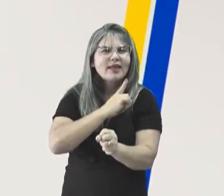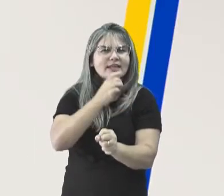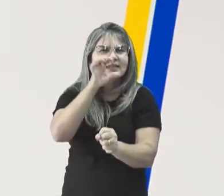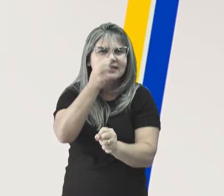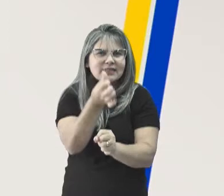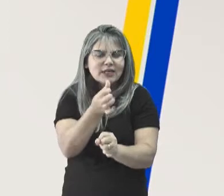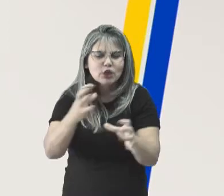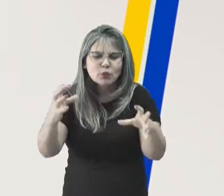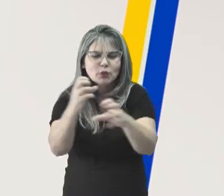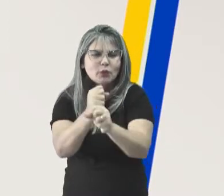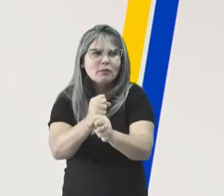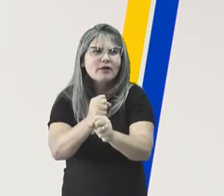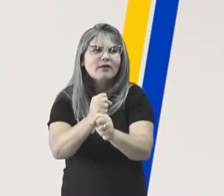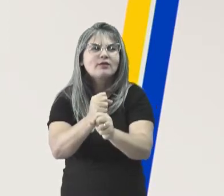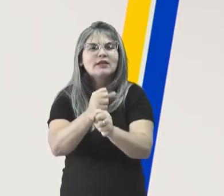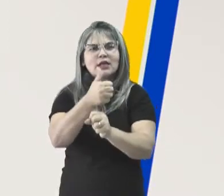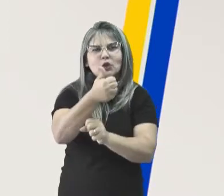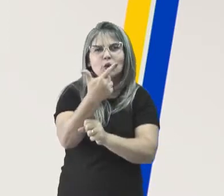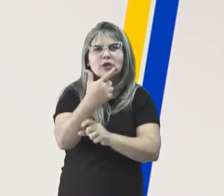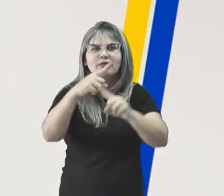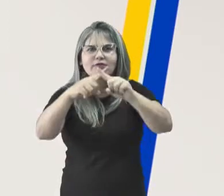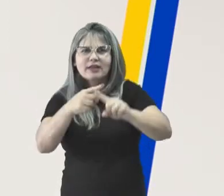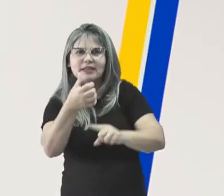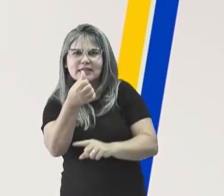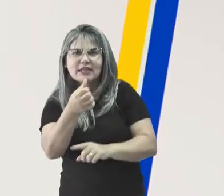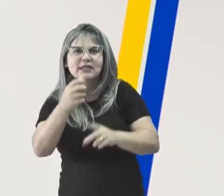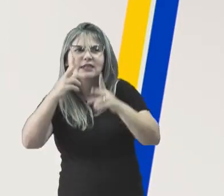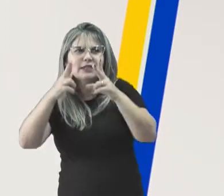bola! Mas aí ele diz o seguinte, é necessário